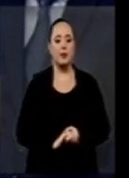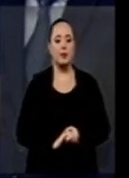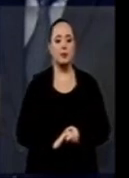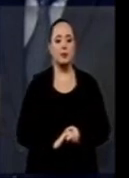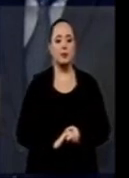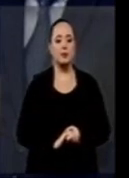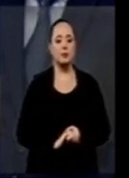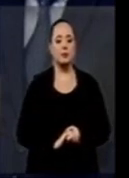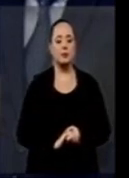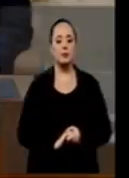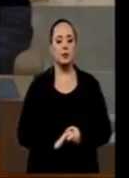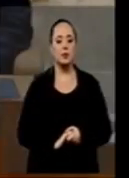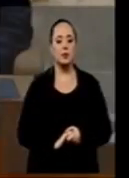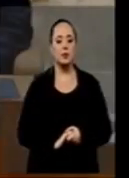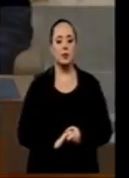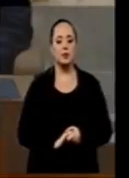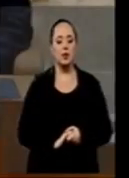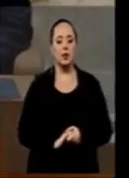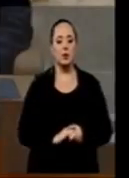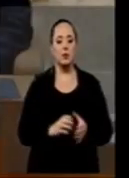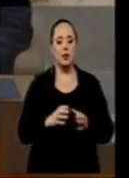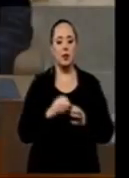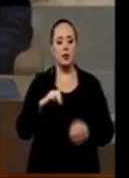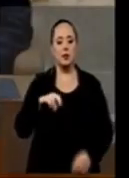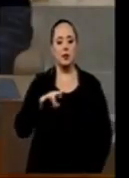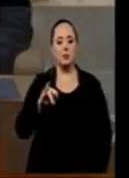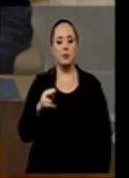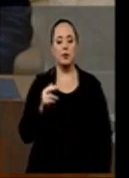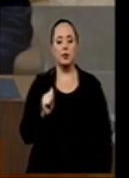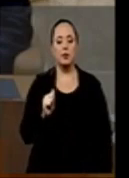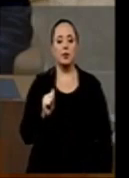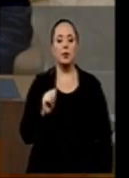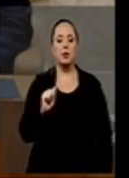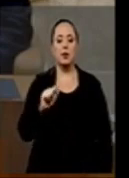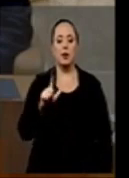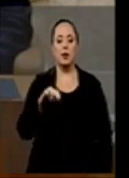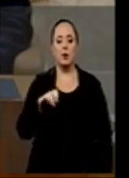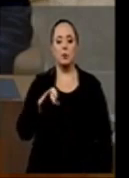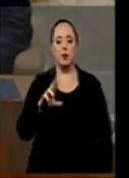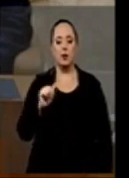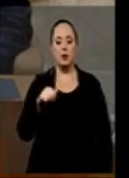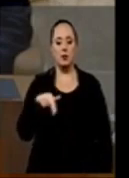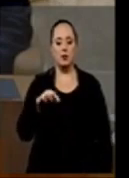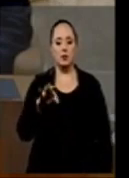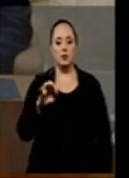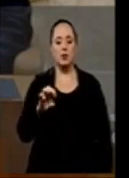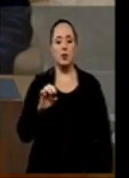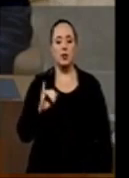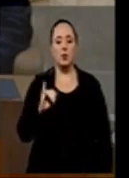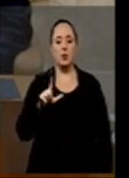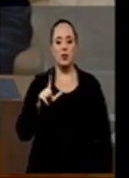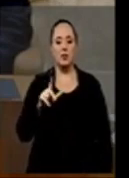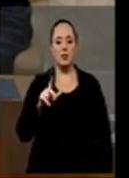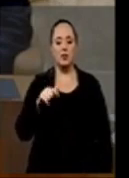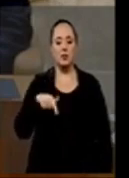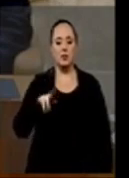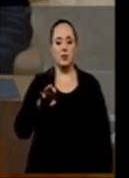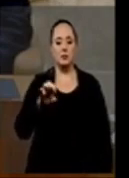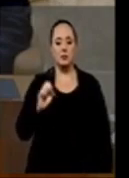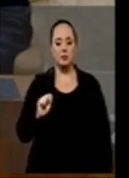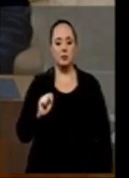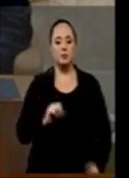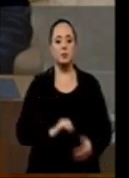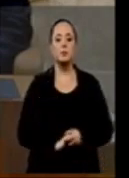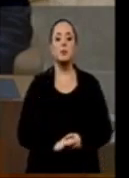o comandante da marinha do brasil almirante de esquadra e o que barbosa júnior comandante